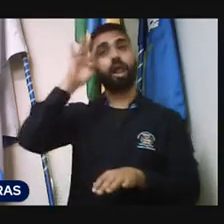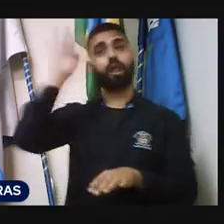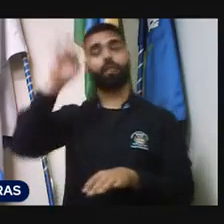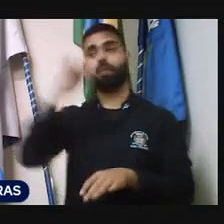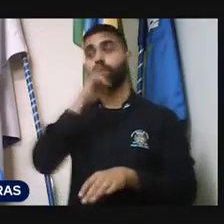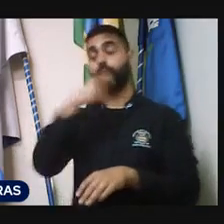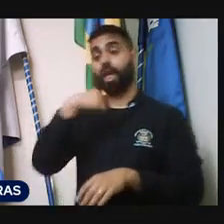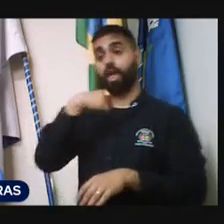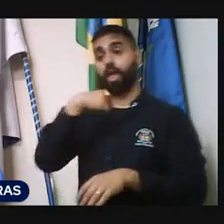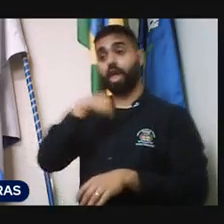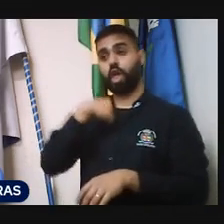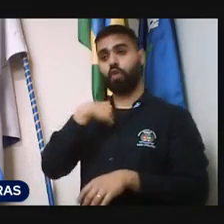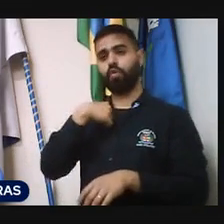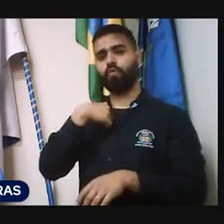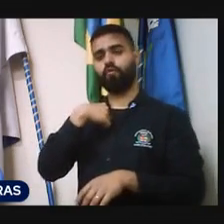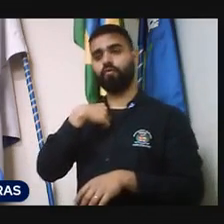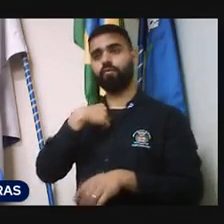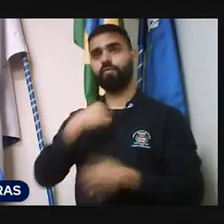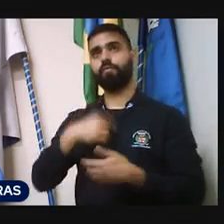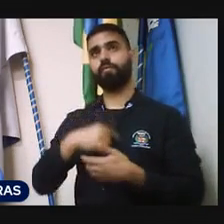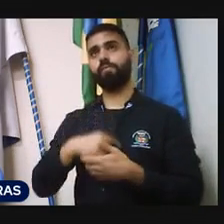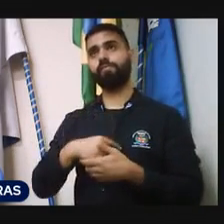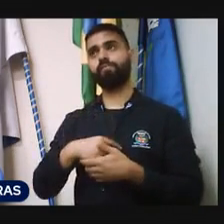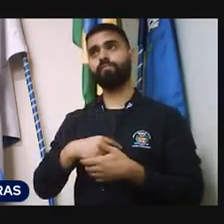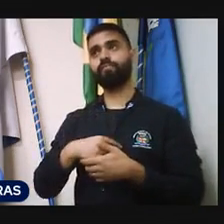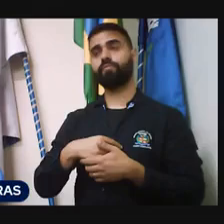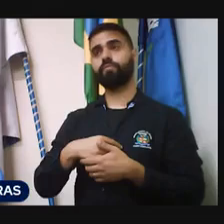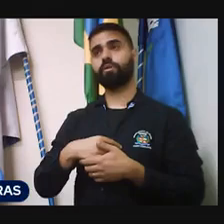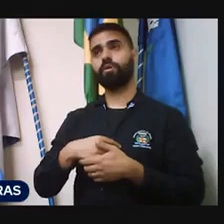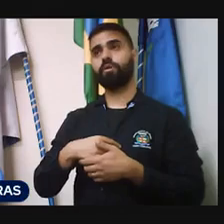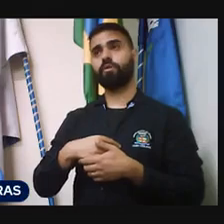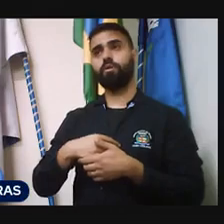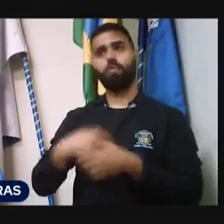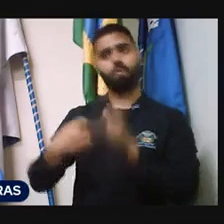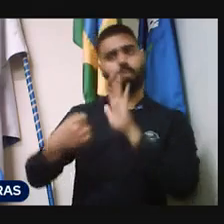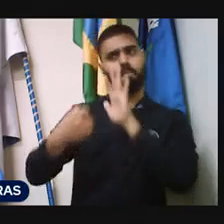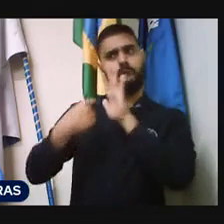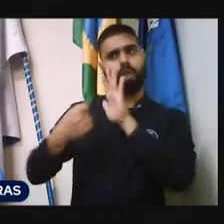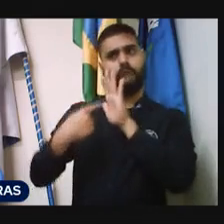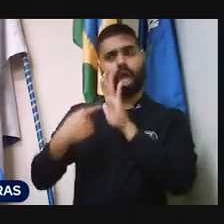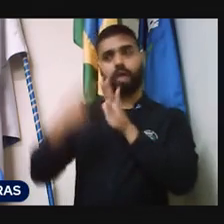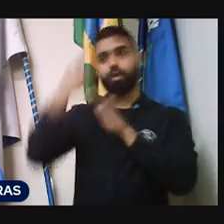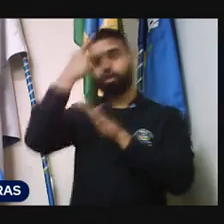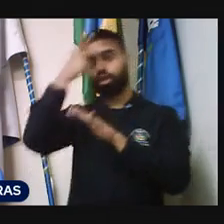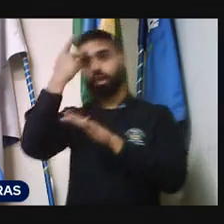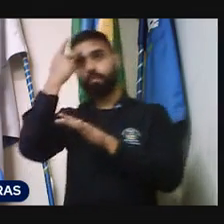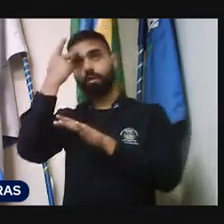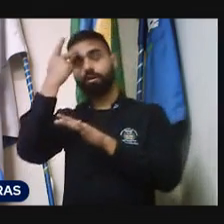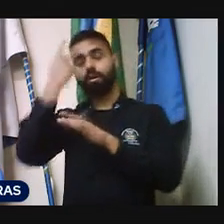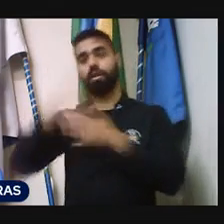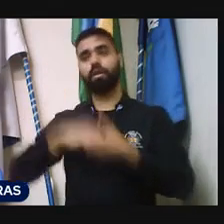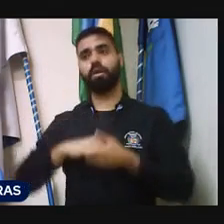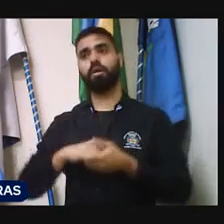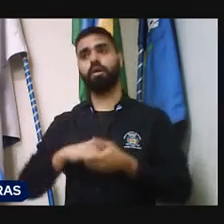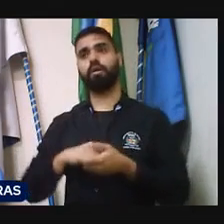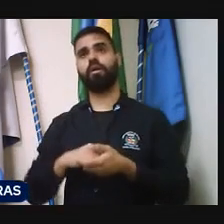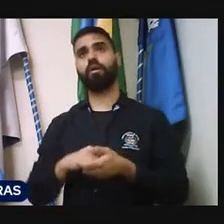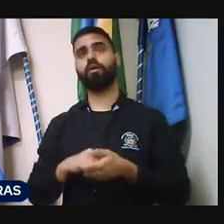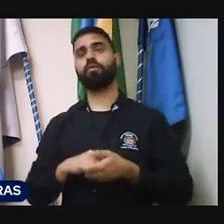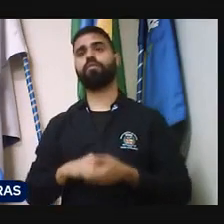eu principalmente aqui foi ameaçado por algumas pessoas ligados né é de forma indireta